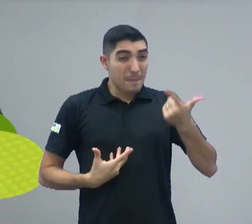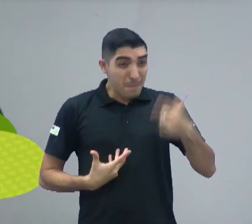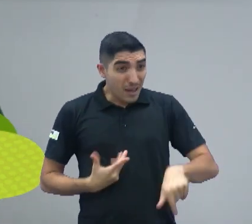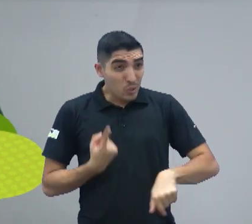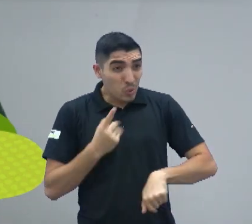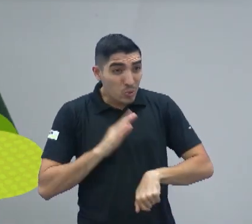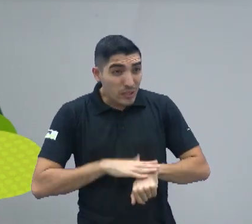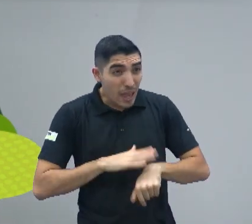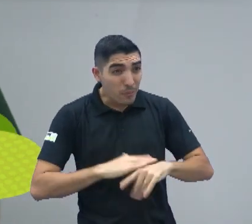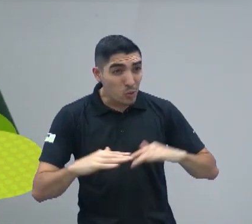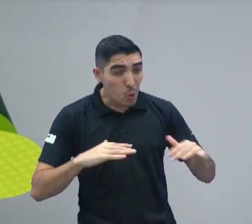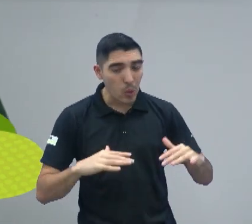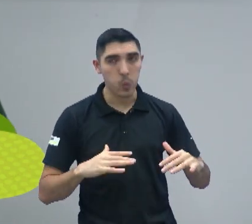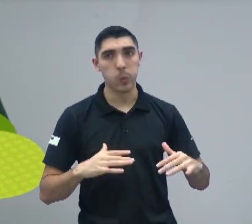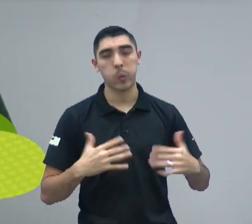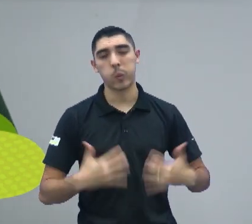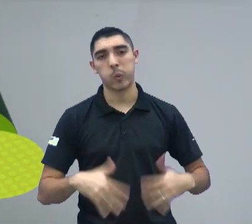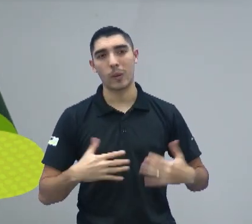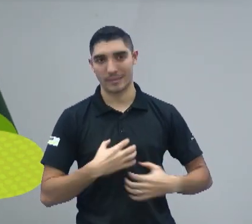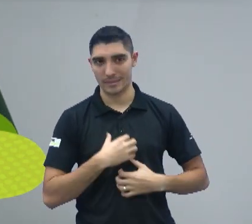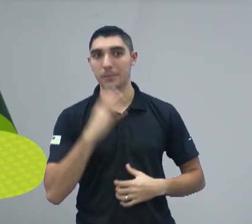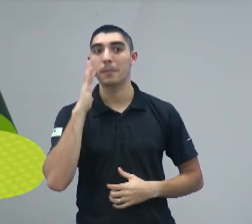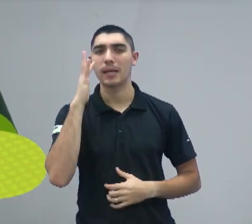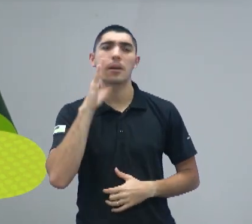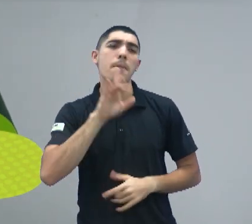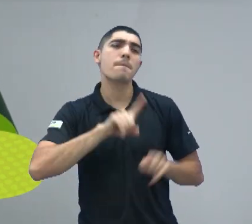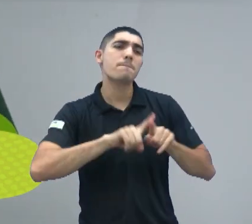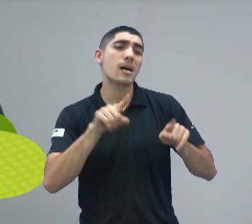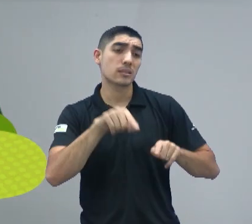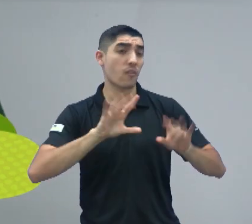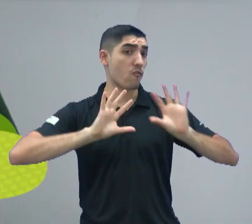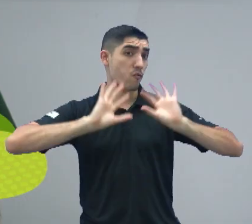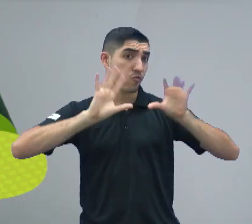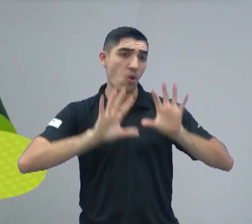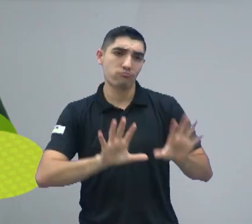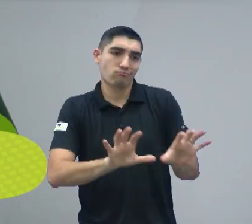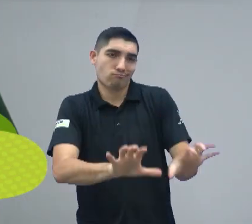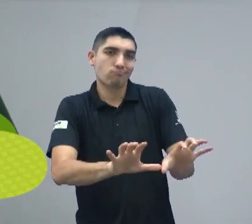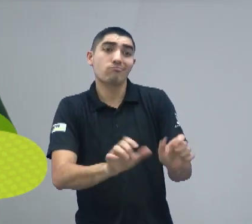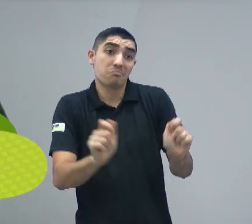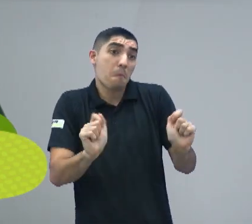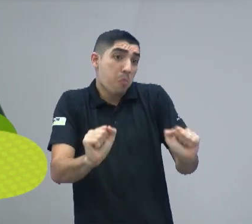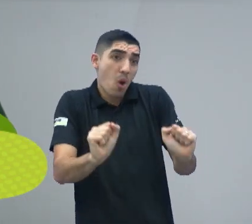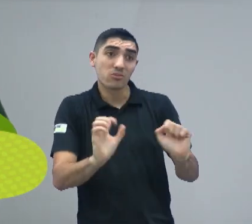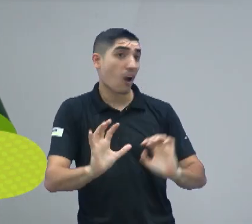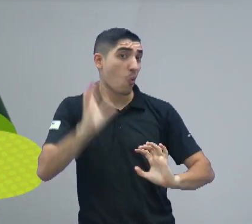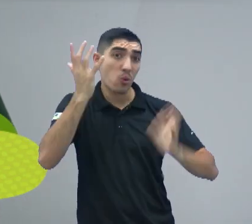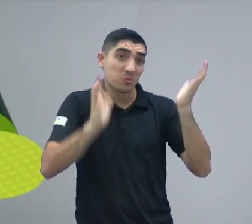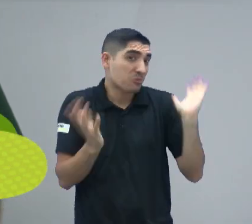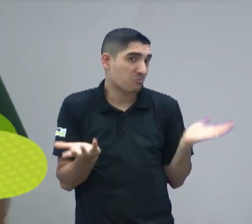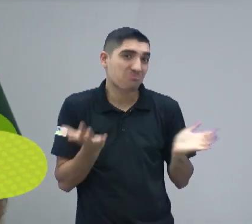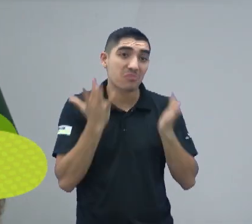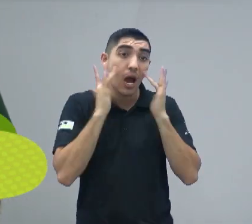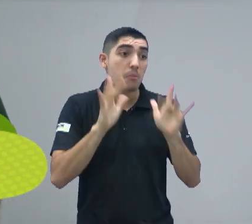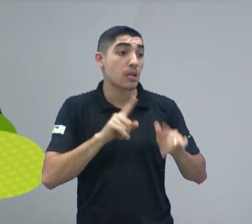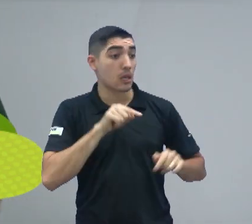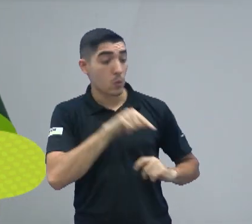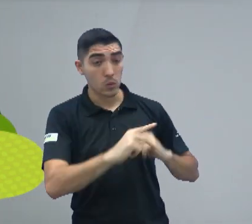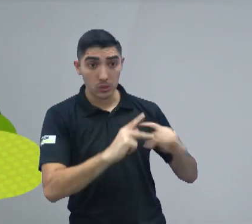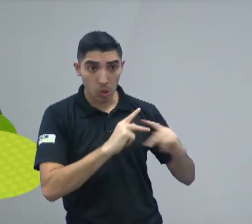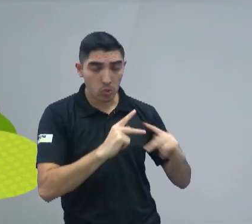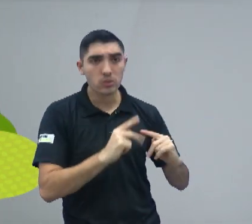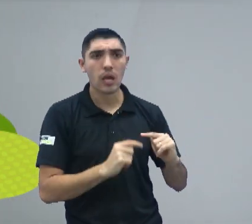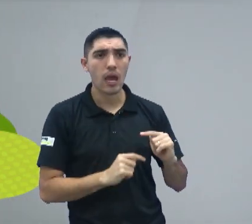poder disputar. Mas no vôlei também tudo pode acontecer. Eu acho que o São José já demonstrou que é um time que todos